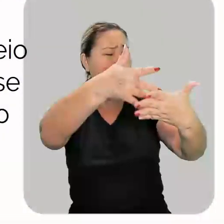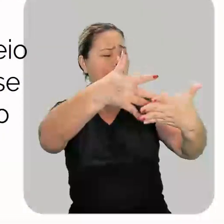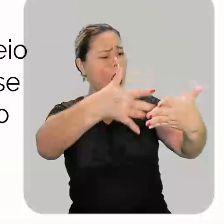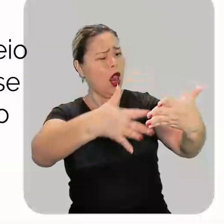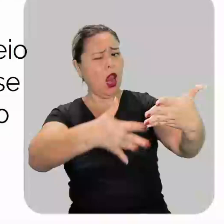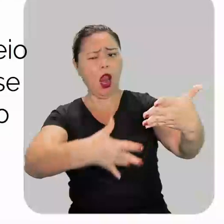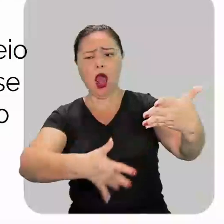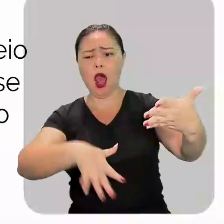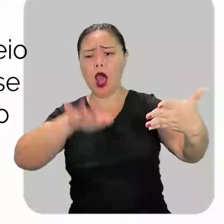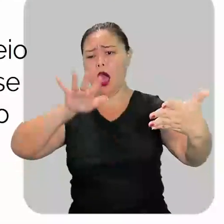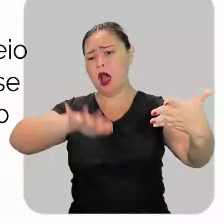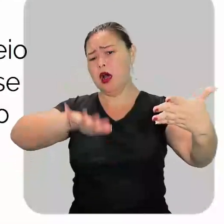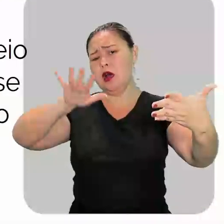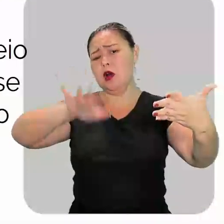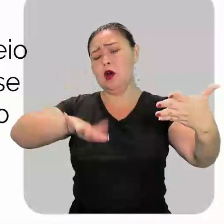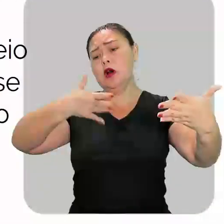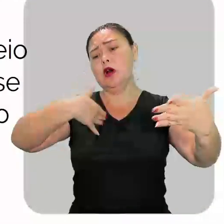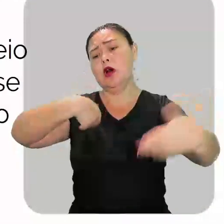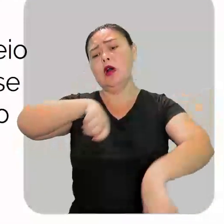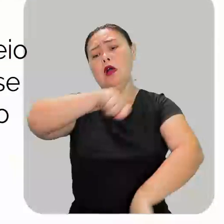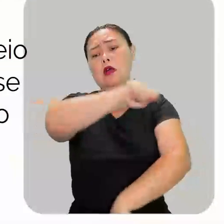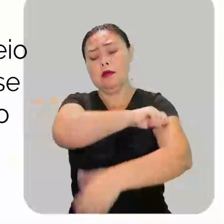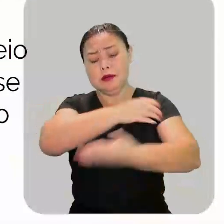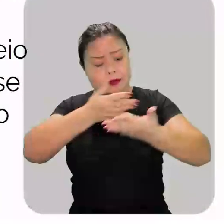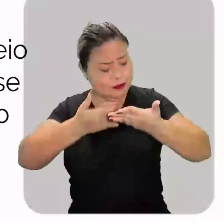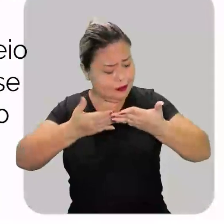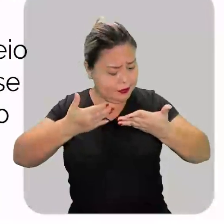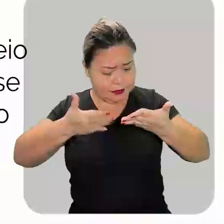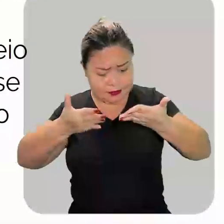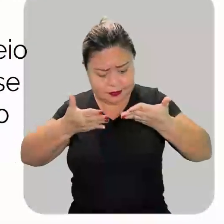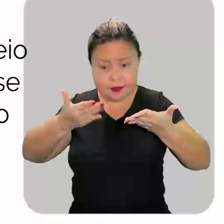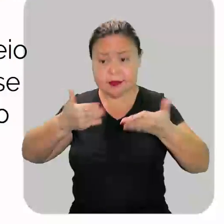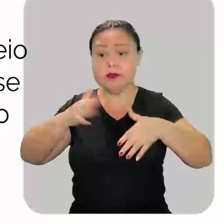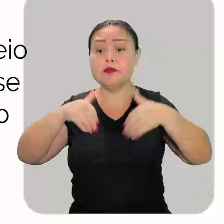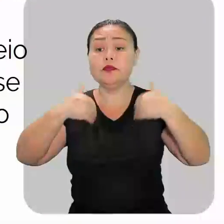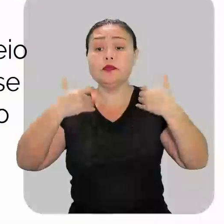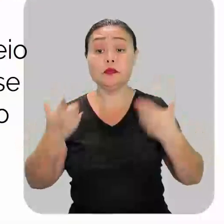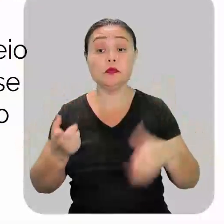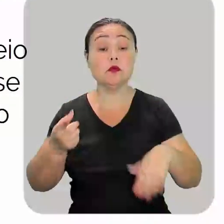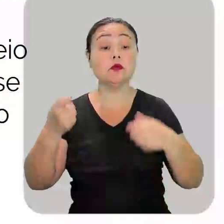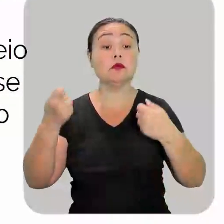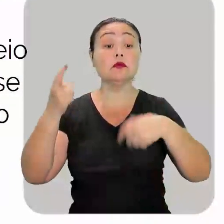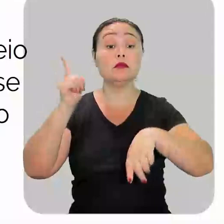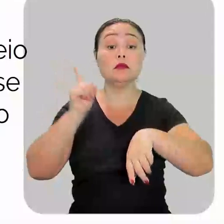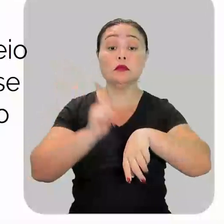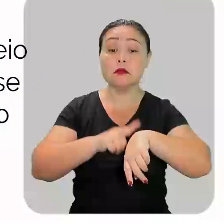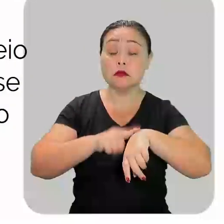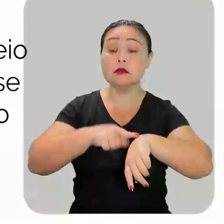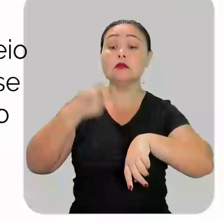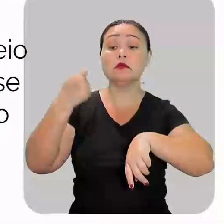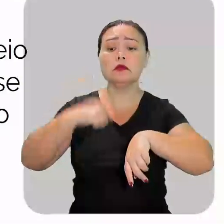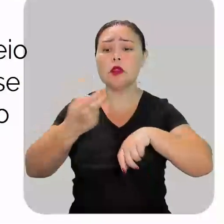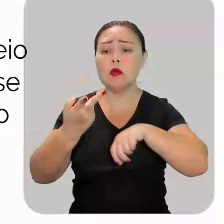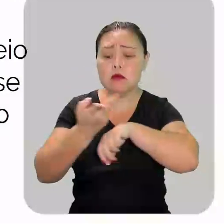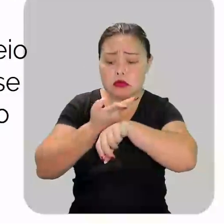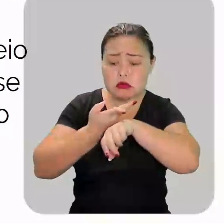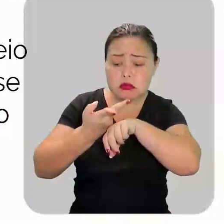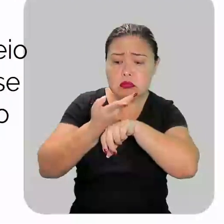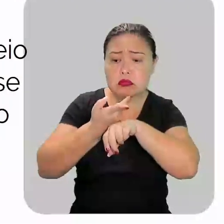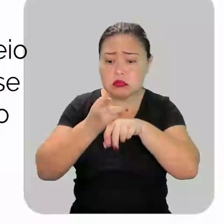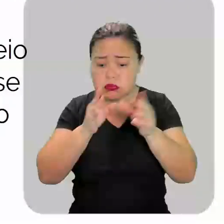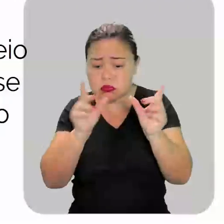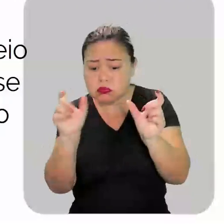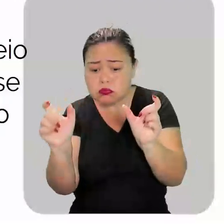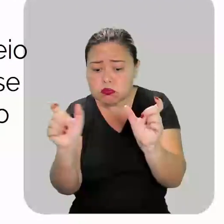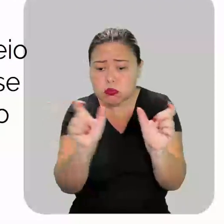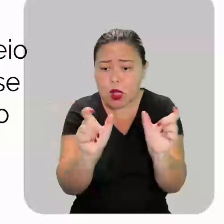longos e algumas vezes o aluno se perde. Um tempo precioso procurando dados em meio